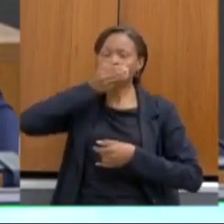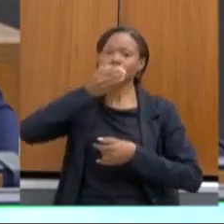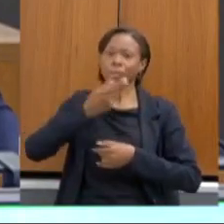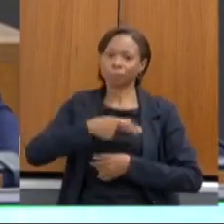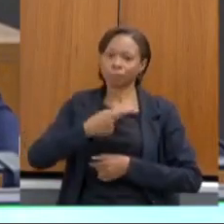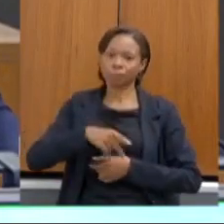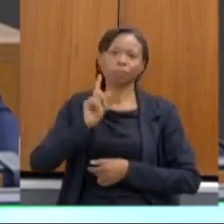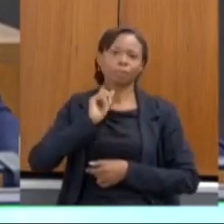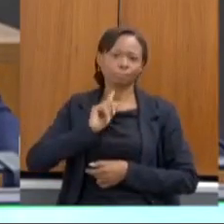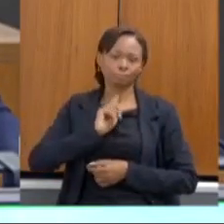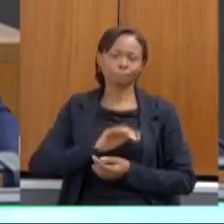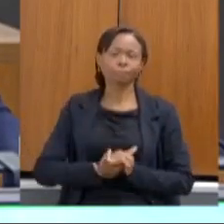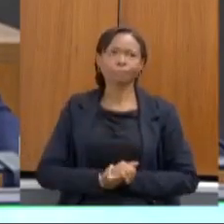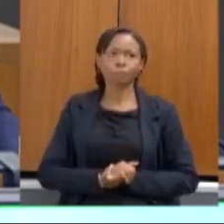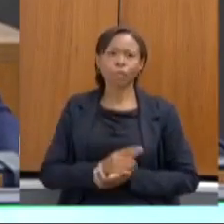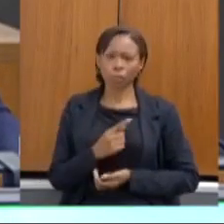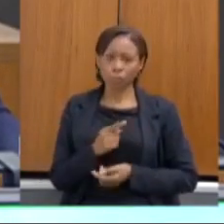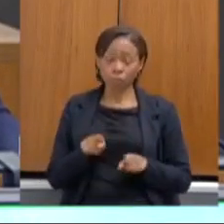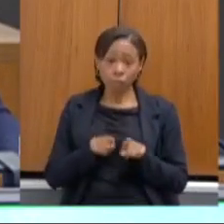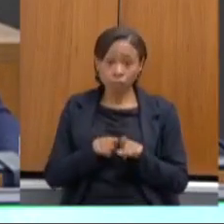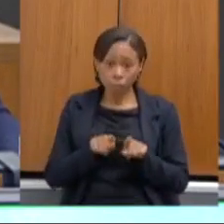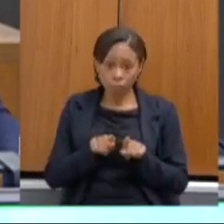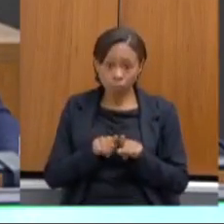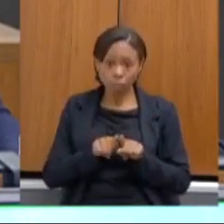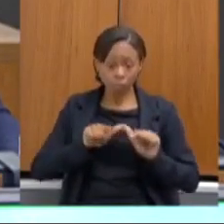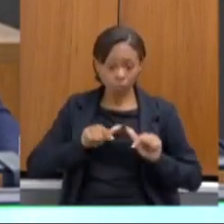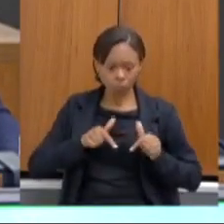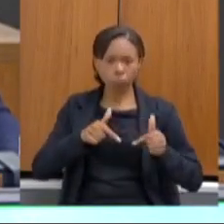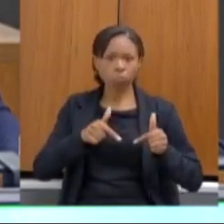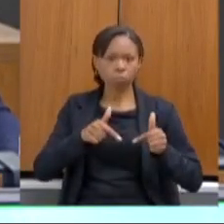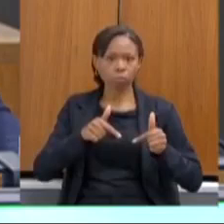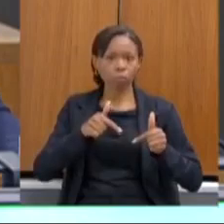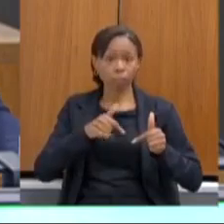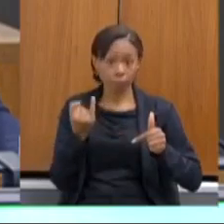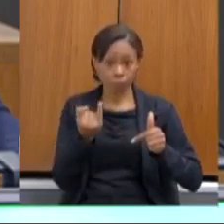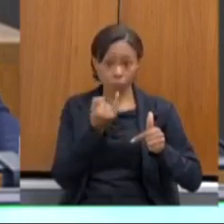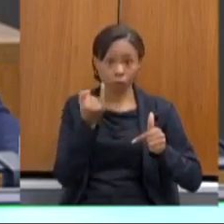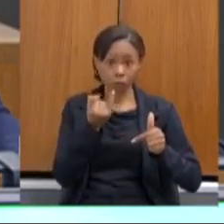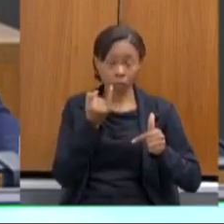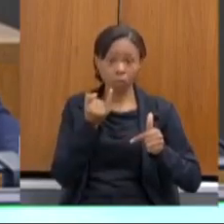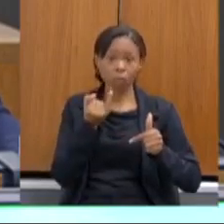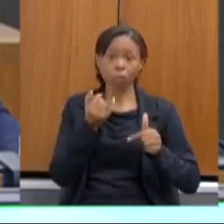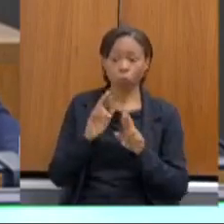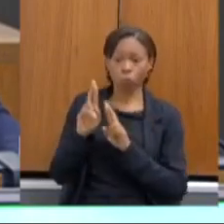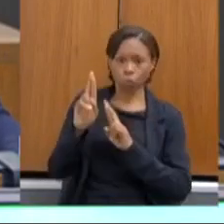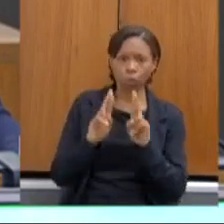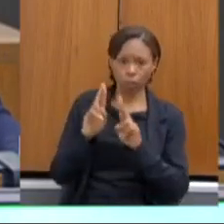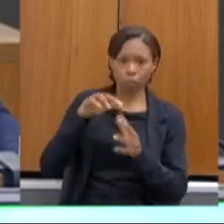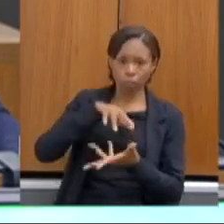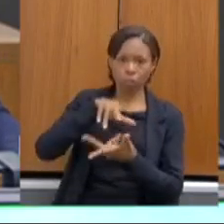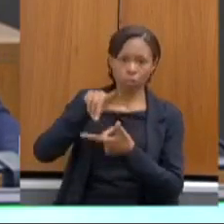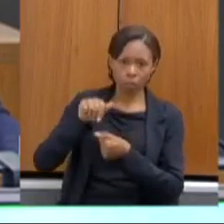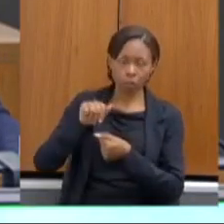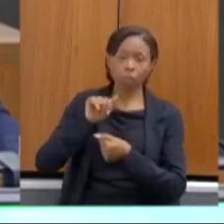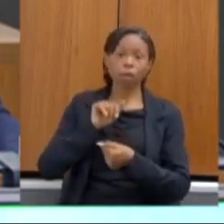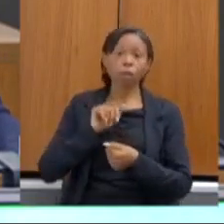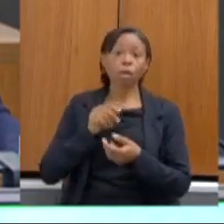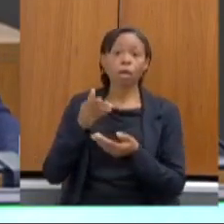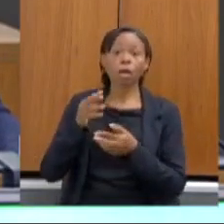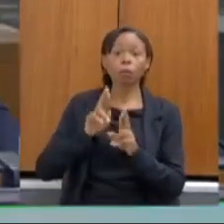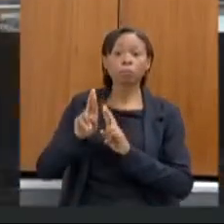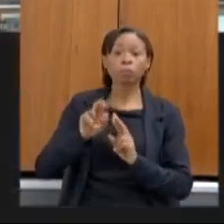em outra ação importante nossa né por meio da área internacional foi muito tempo lá então opção com o Itamaraty